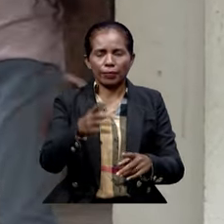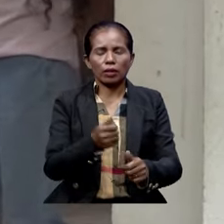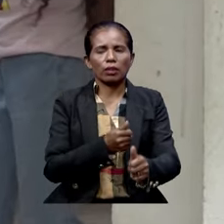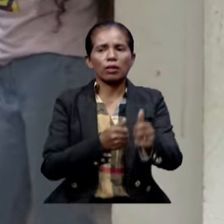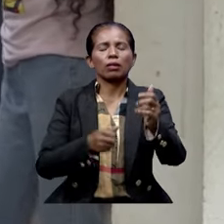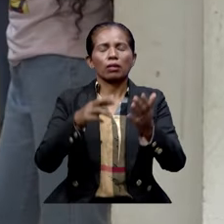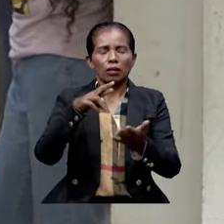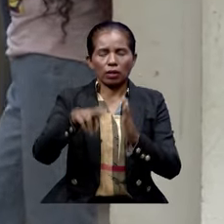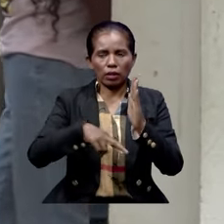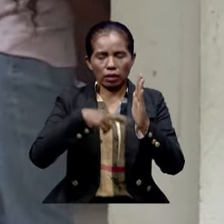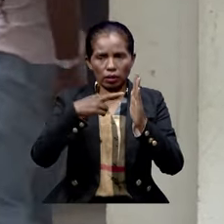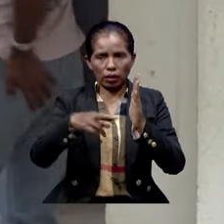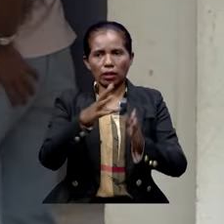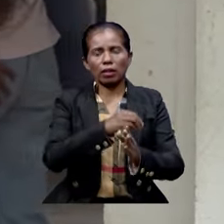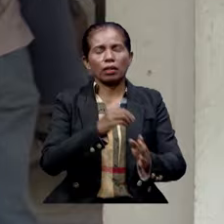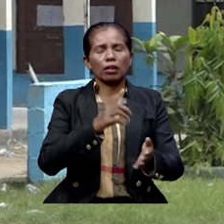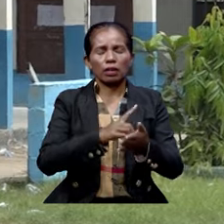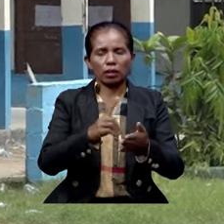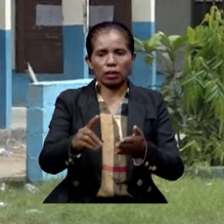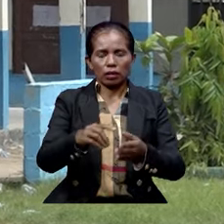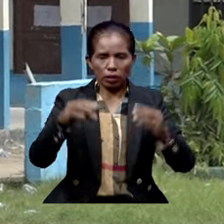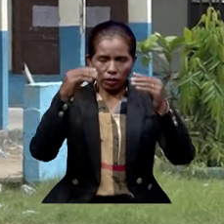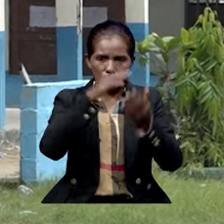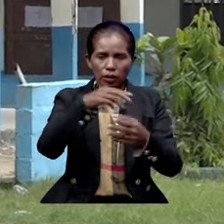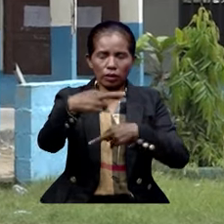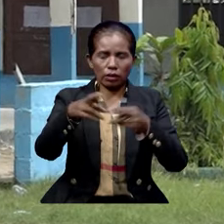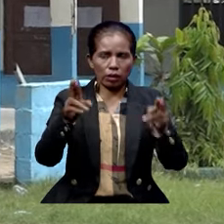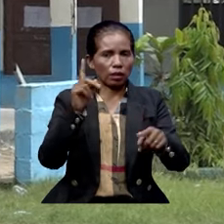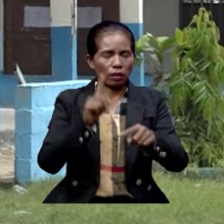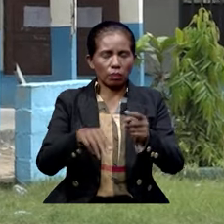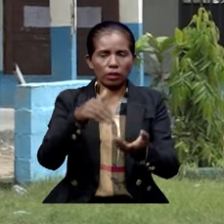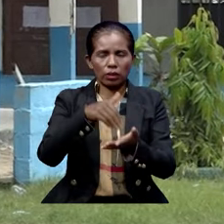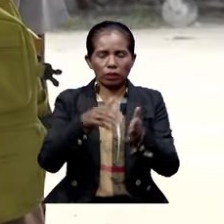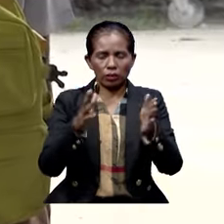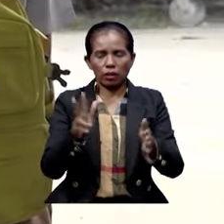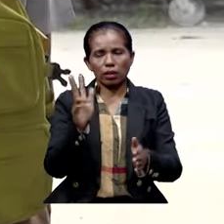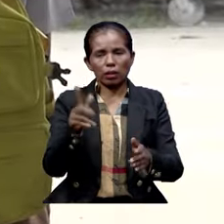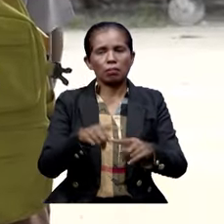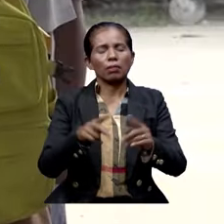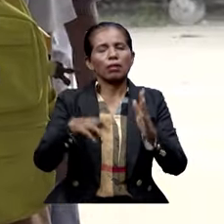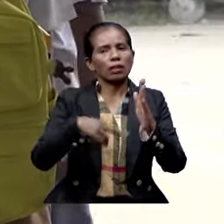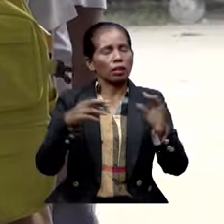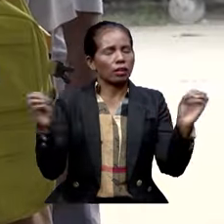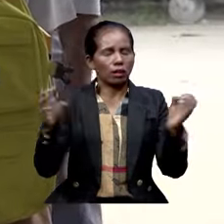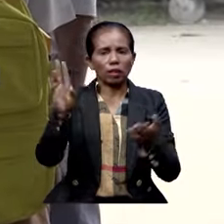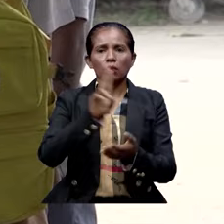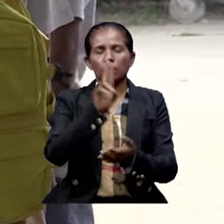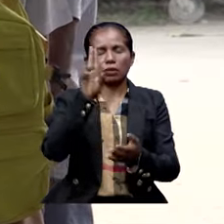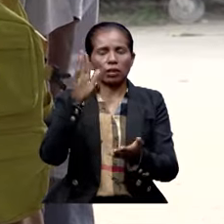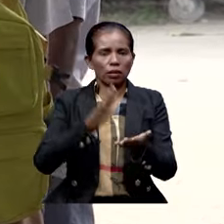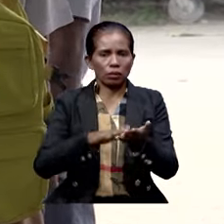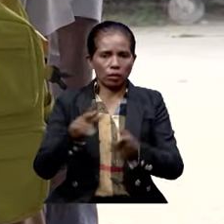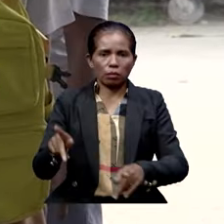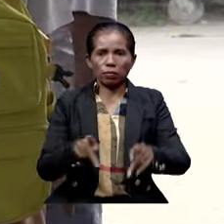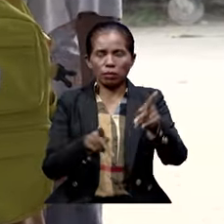regra didática, cada sala ida, labela e a estudante liu tolo nulo. Mas bem, regra ida nela aplicável e a escola